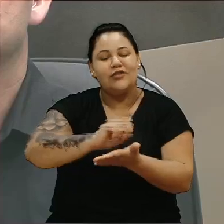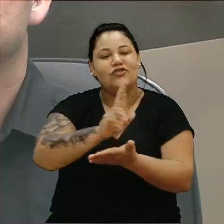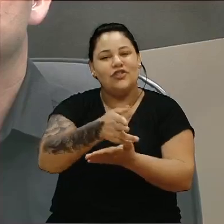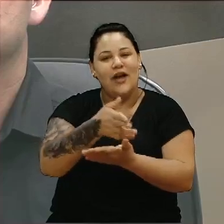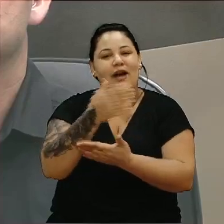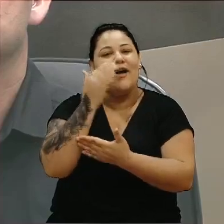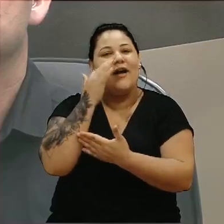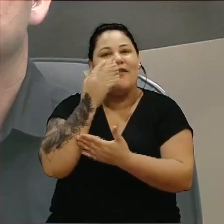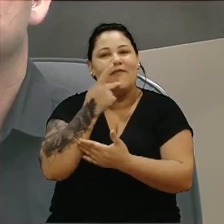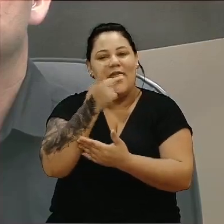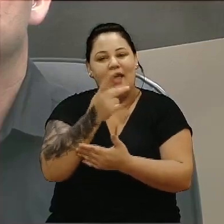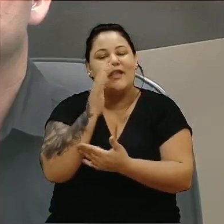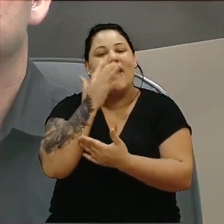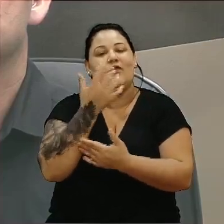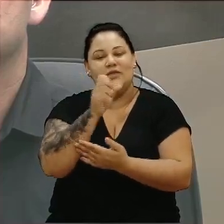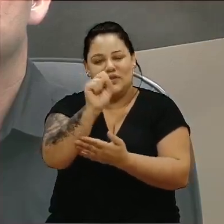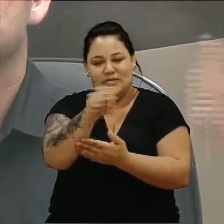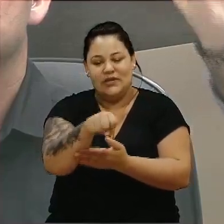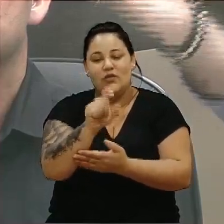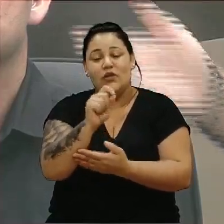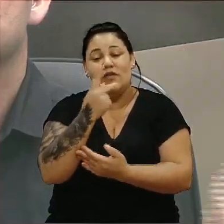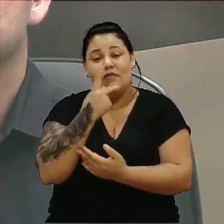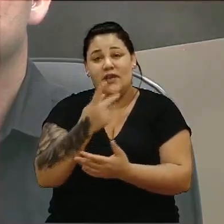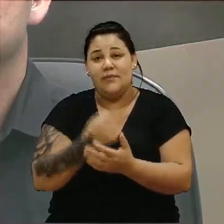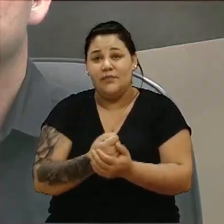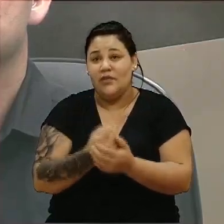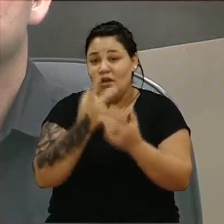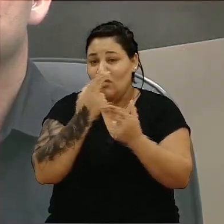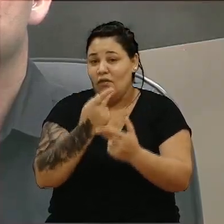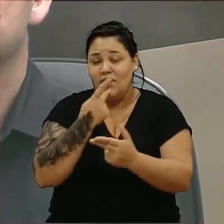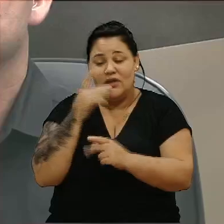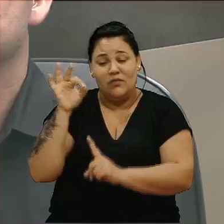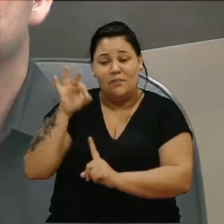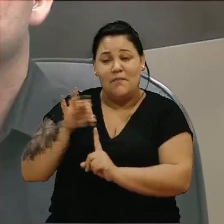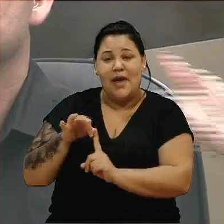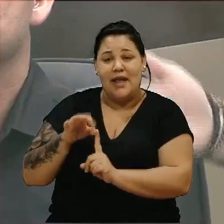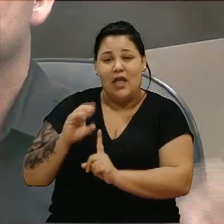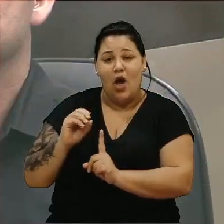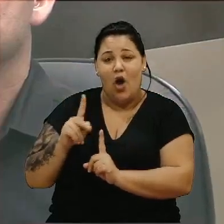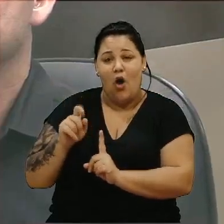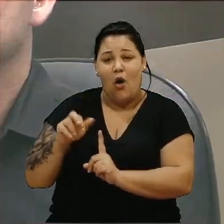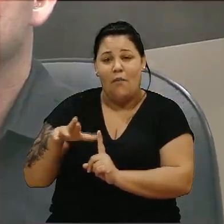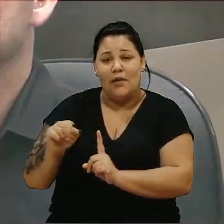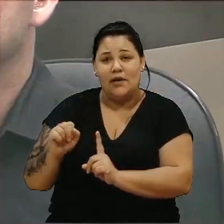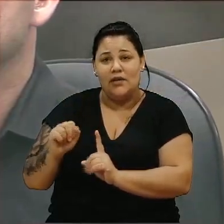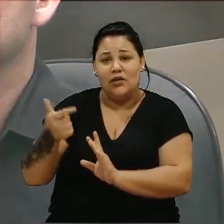e acabou ocorrendo o que eu falei. Como eu falava do Paradão do Ópera, e no dia seguinte teve um lá tomando